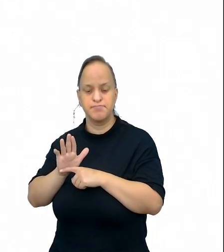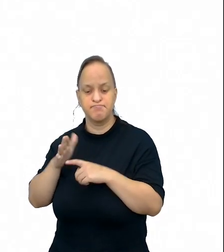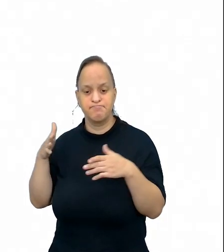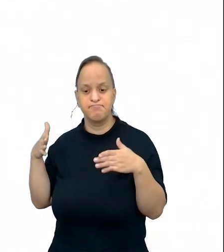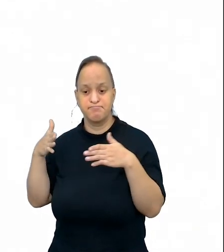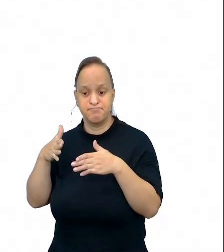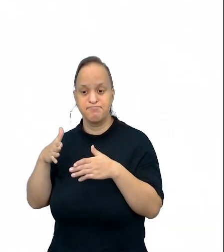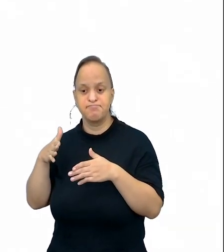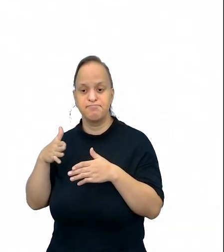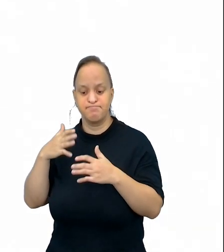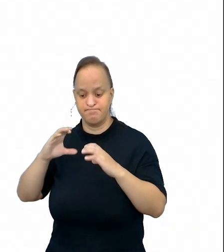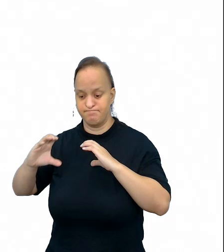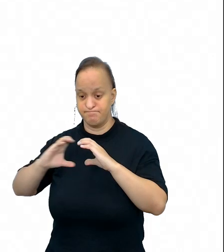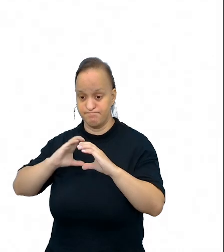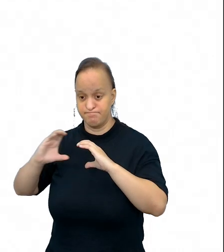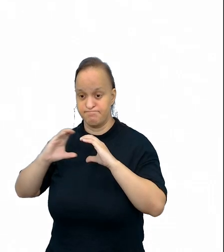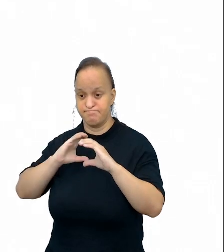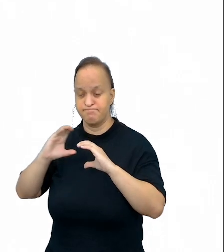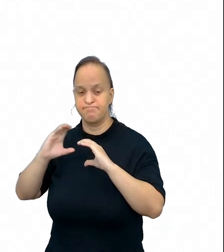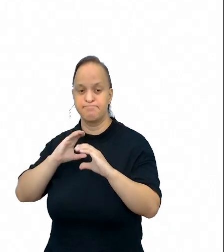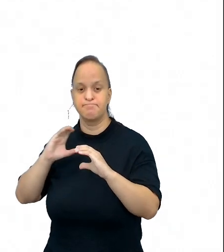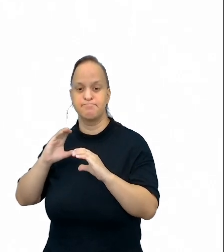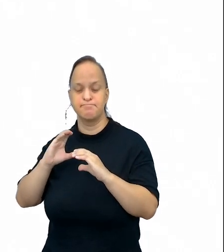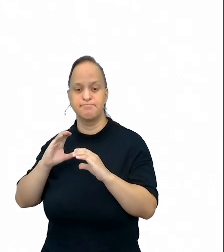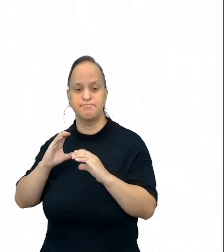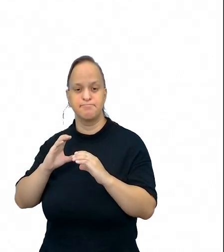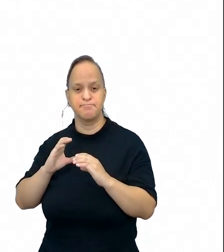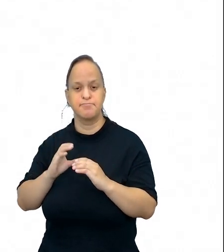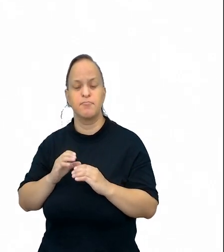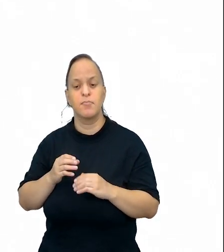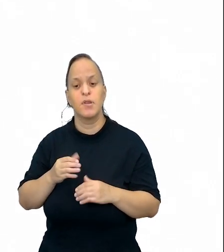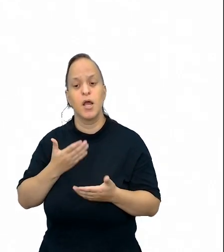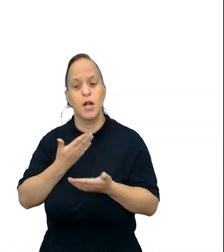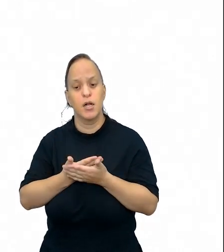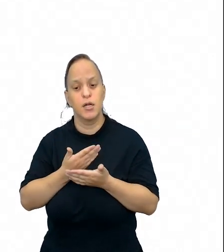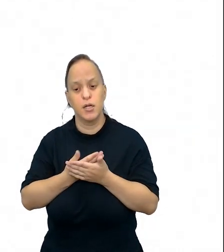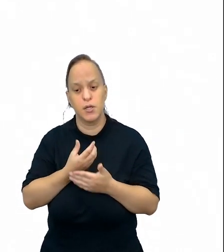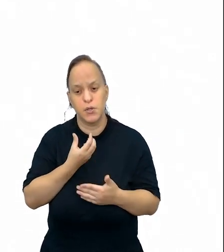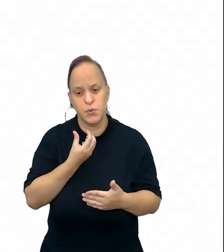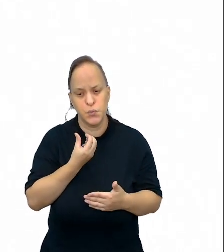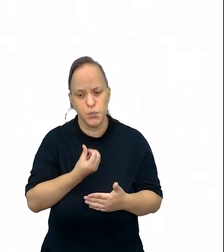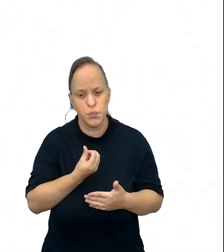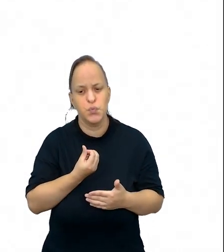também. Estamos indo, então, para a nossa análise da aula 6,